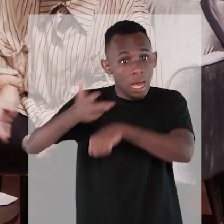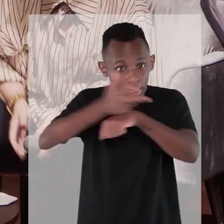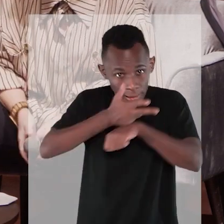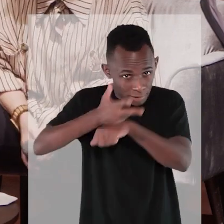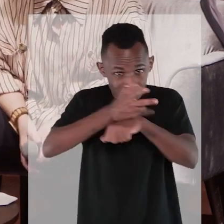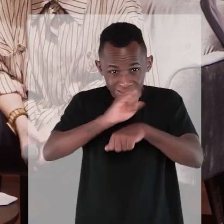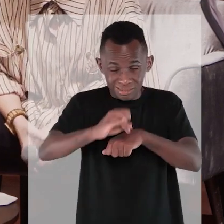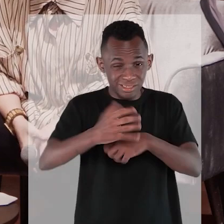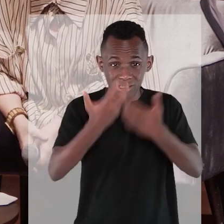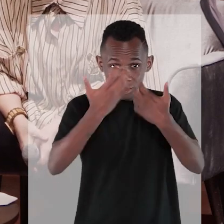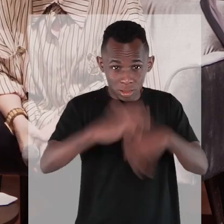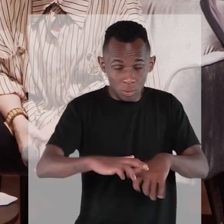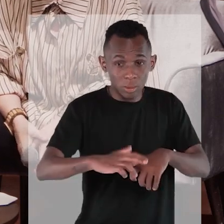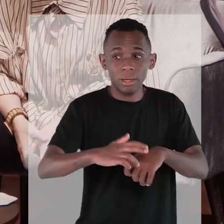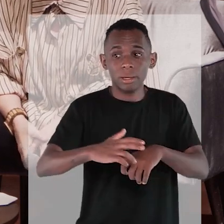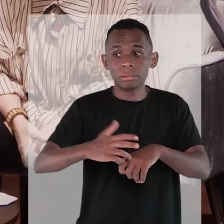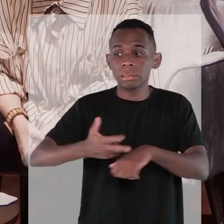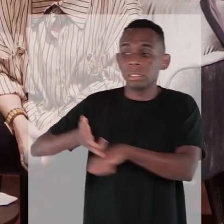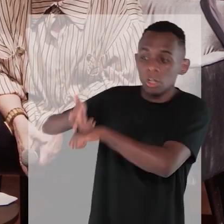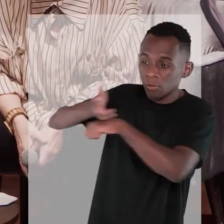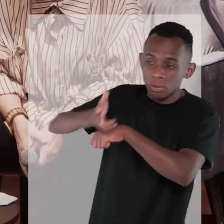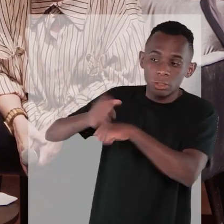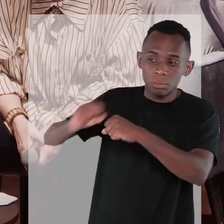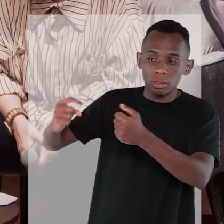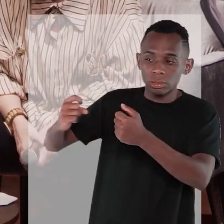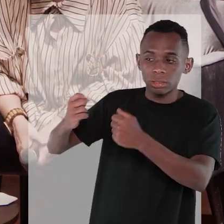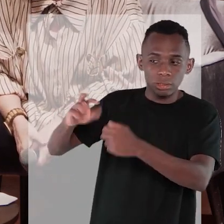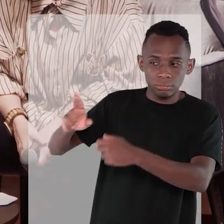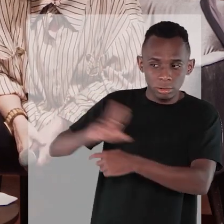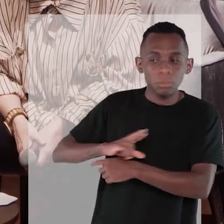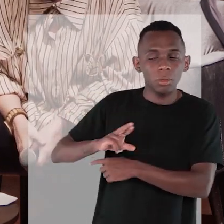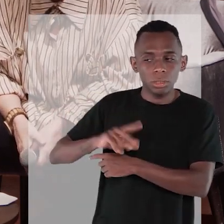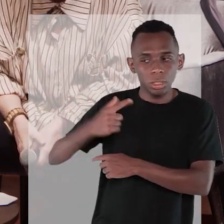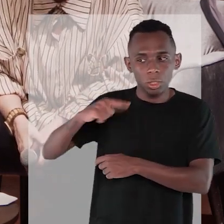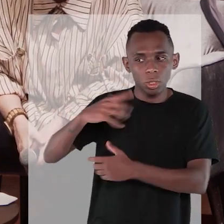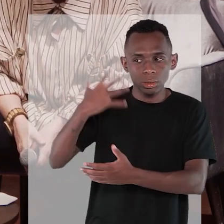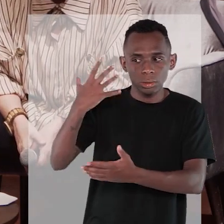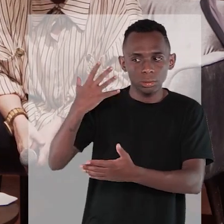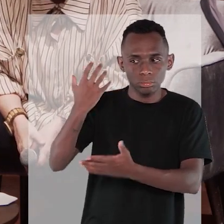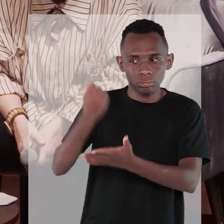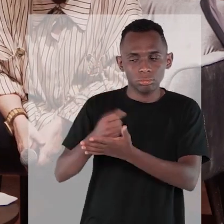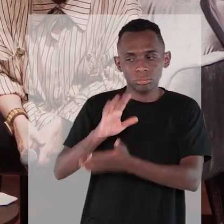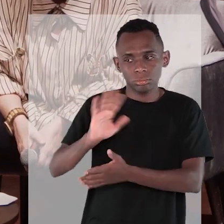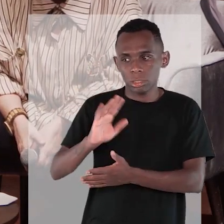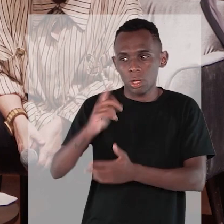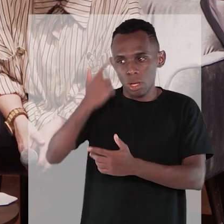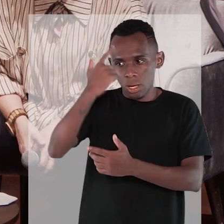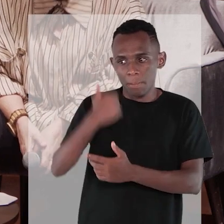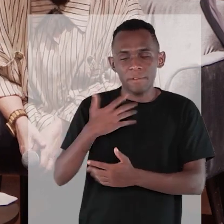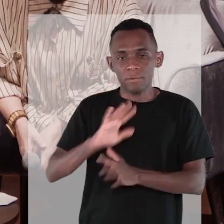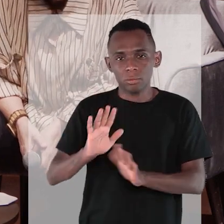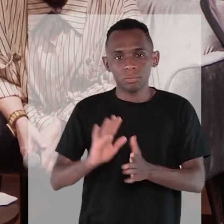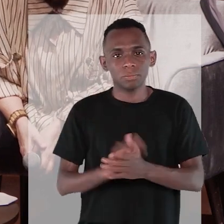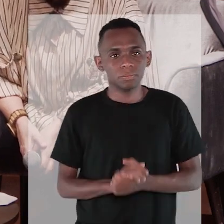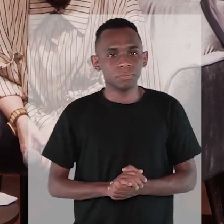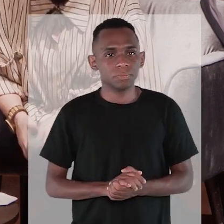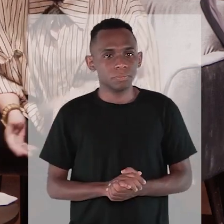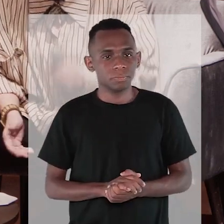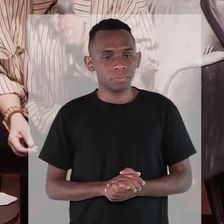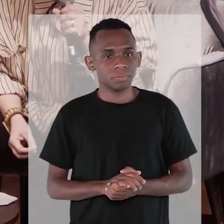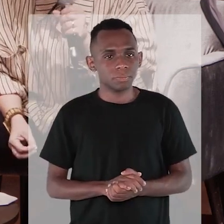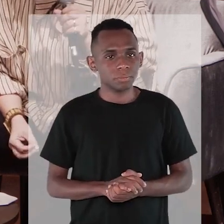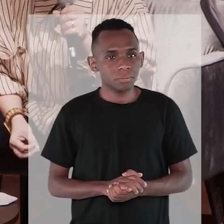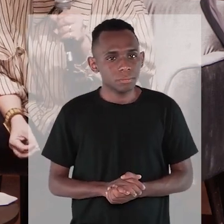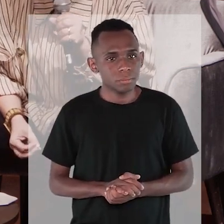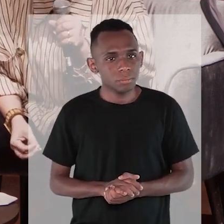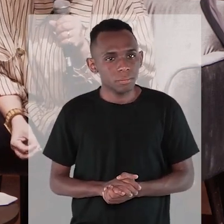aparecer, é só me falar que a gente não coloca, tá? Só pedindo autorização para vocês, tá bom? Quem